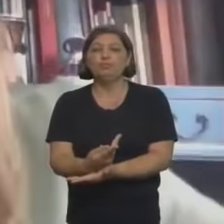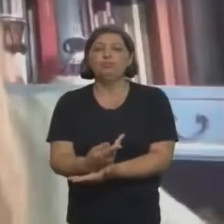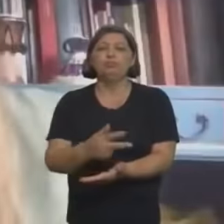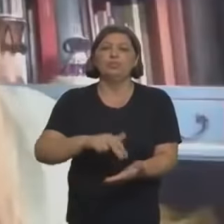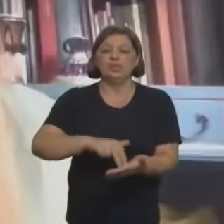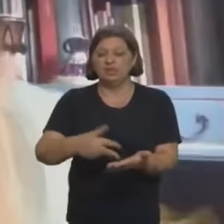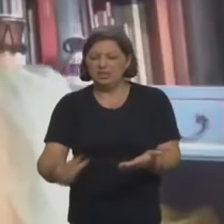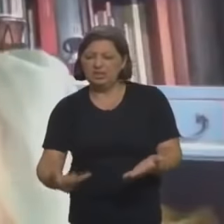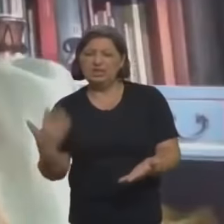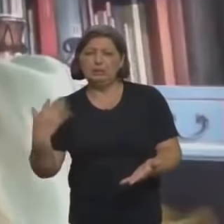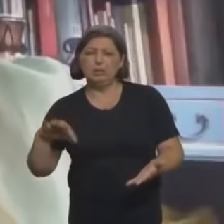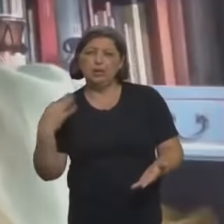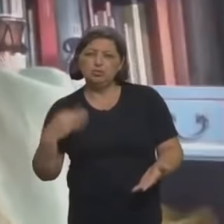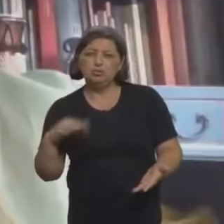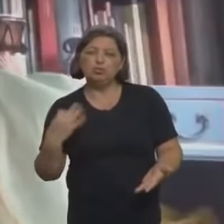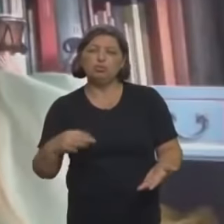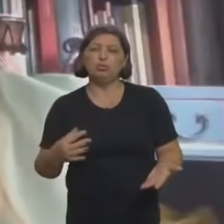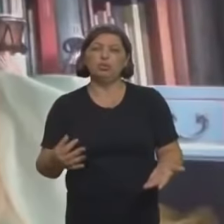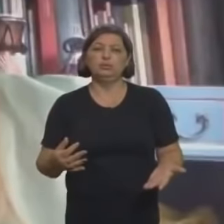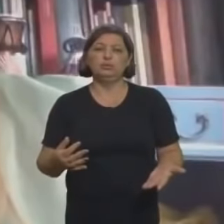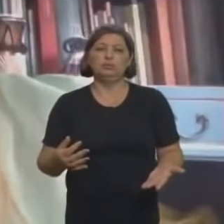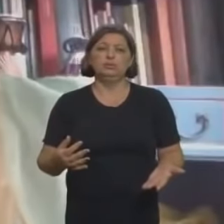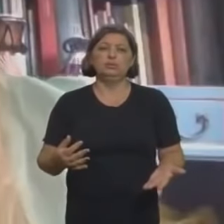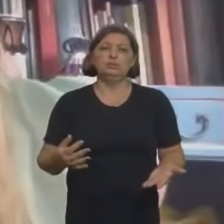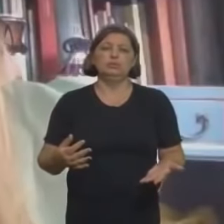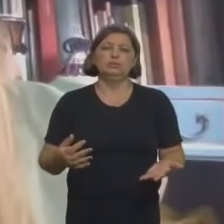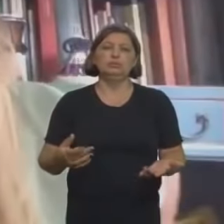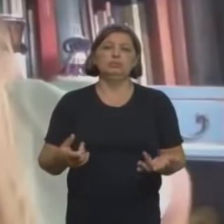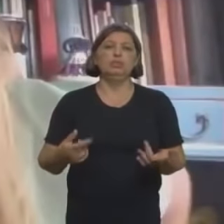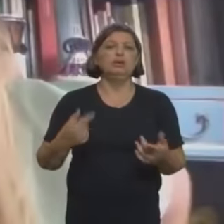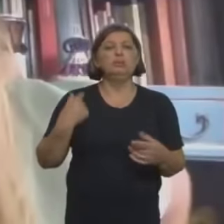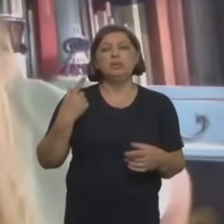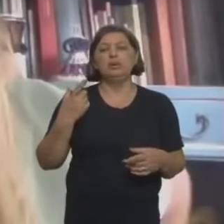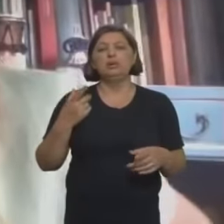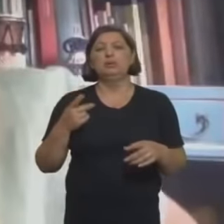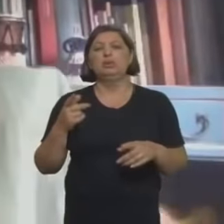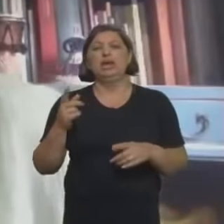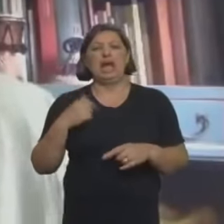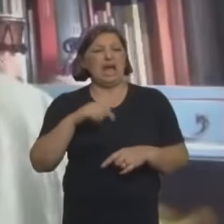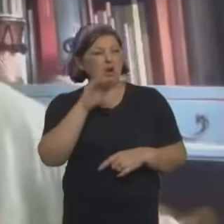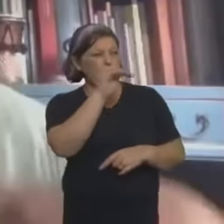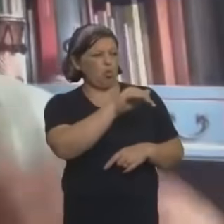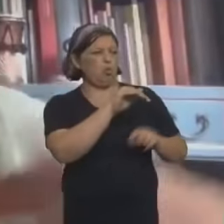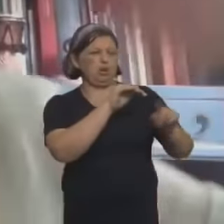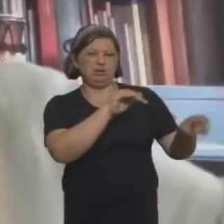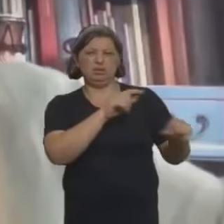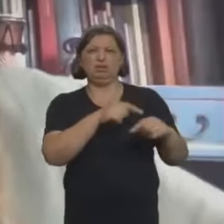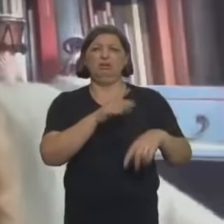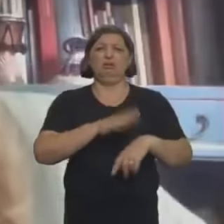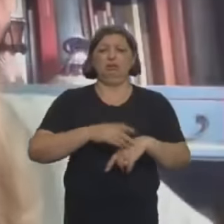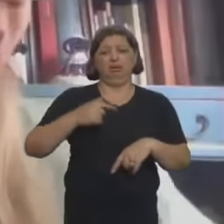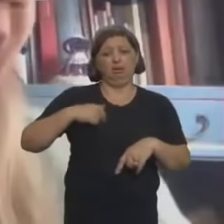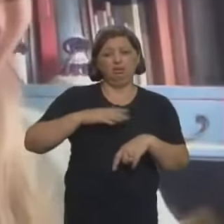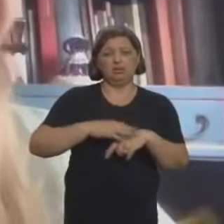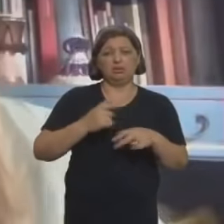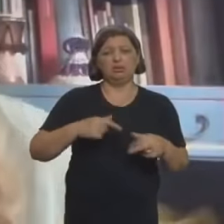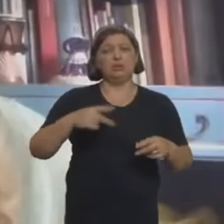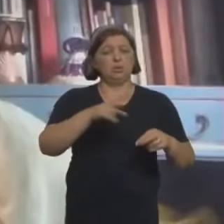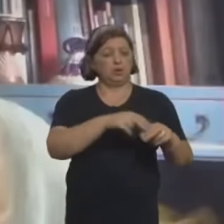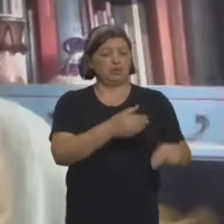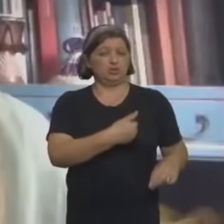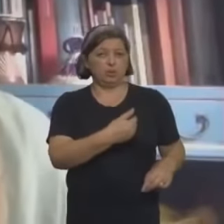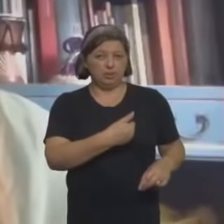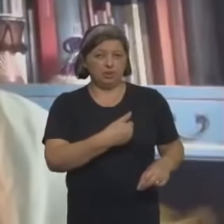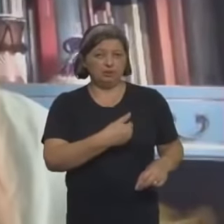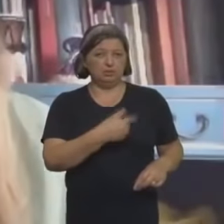a gente se machuca, né, é a gente encontrar o culpado, foi culpa dele, mas fez isso por causa do colega, e